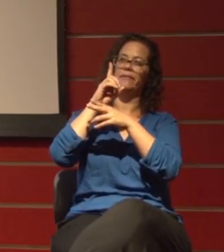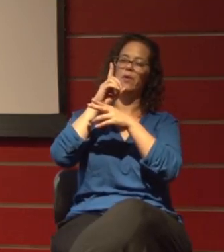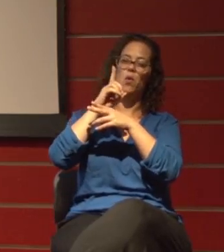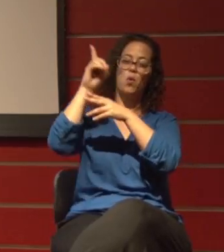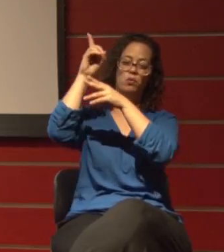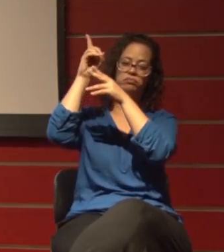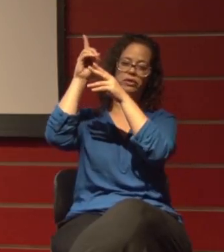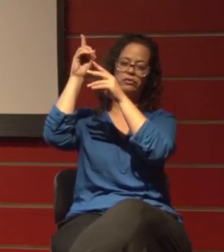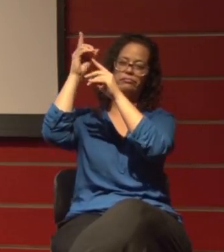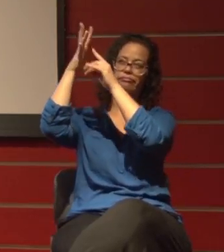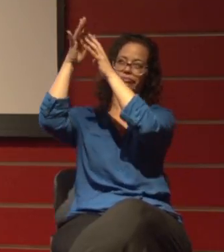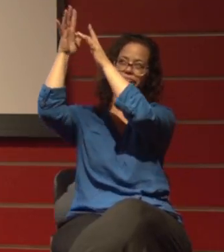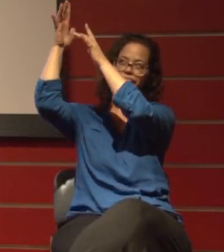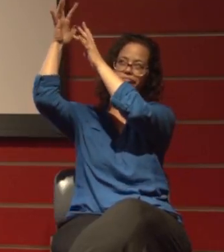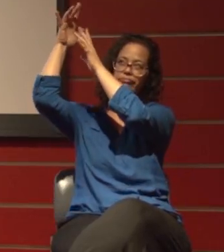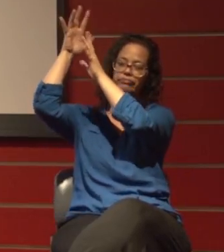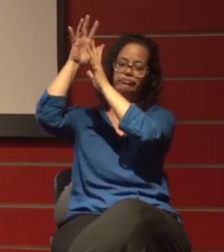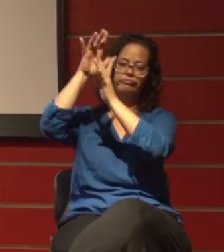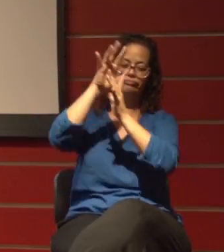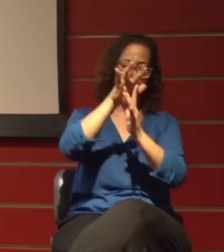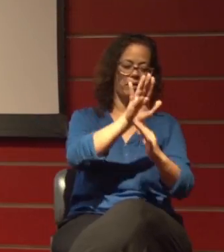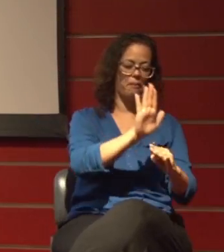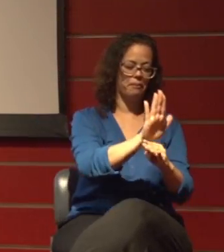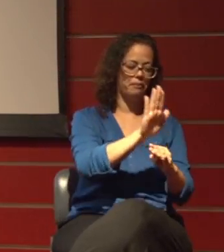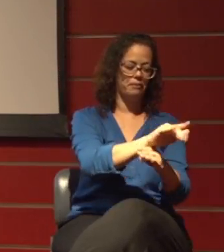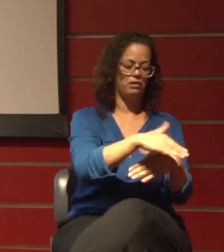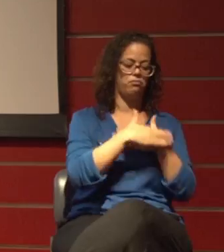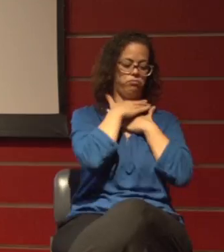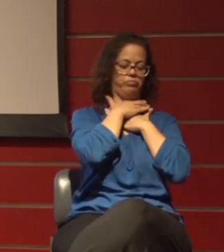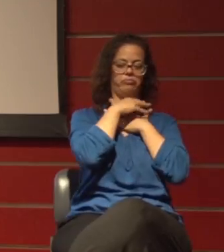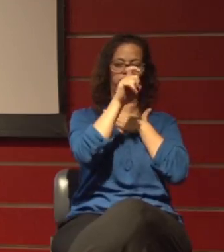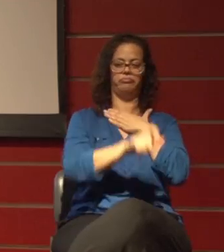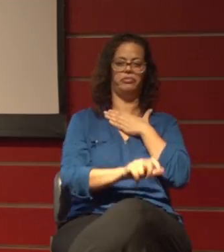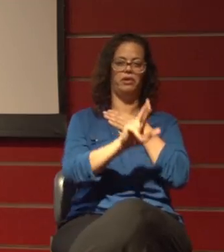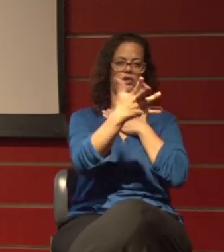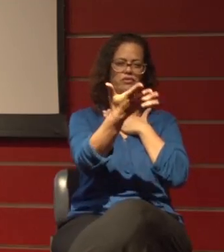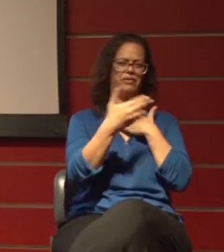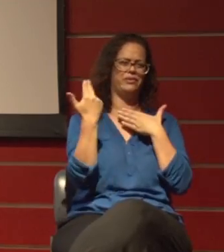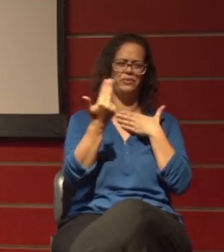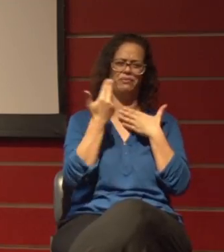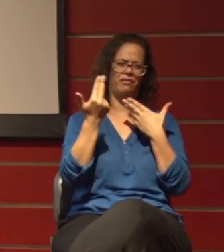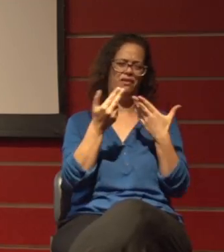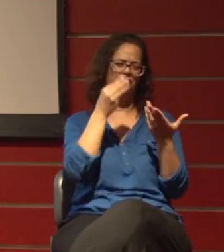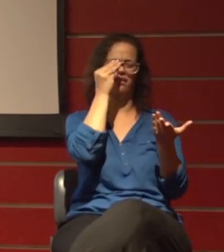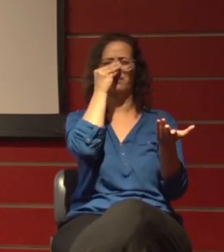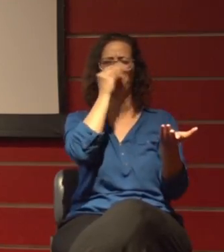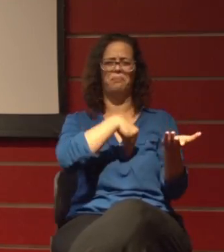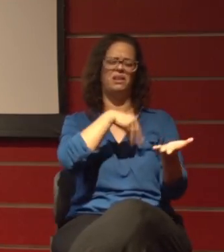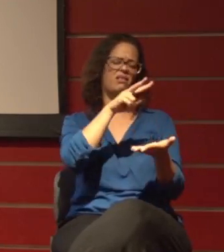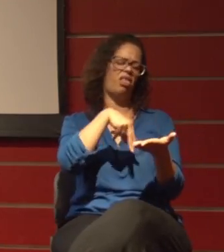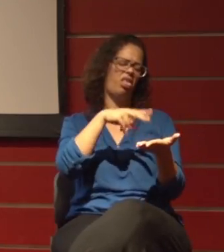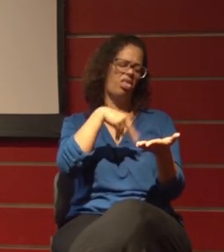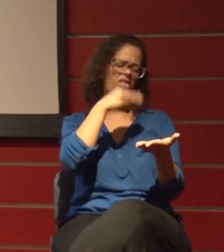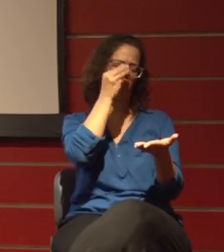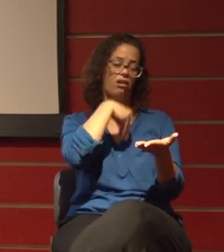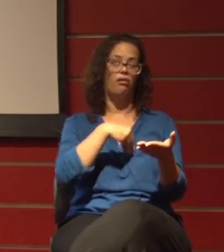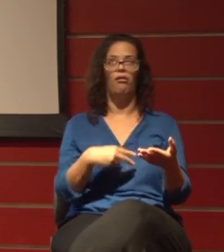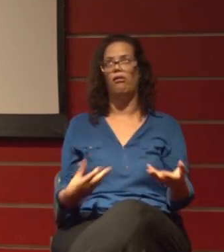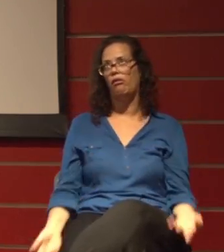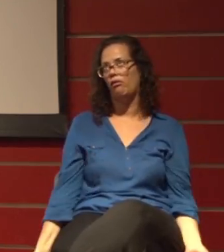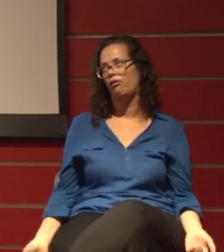daquele canto encurralado e isso é extremamente preguiçoso né Essa solução de que vem